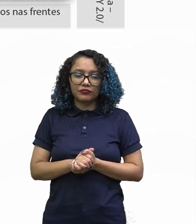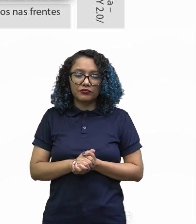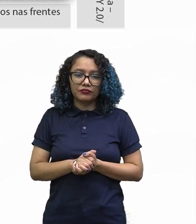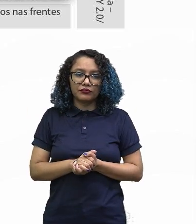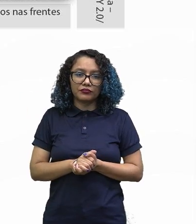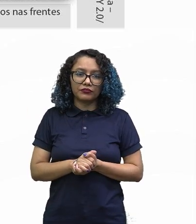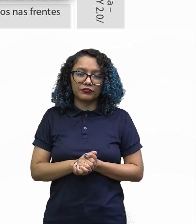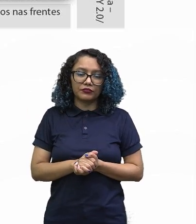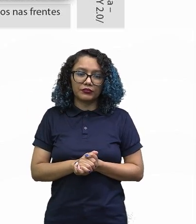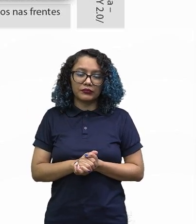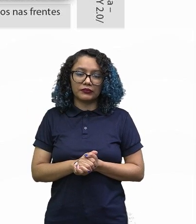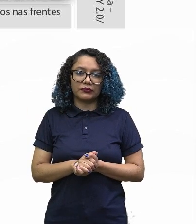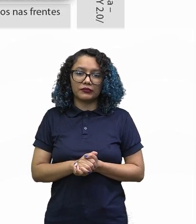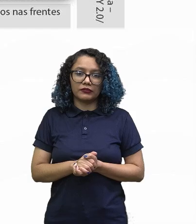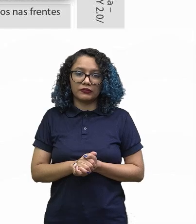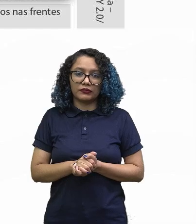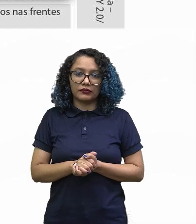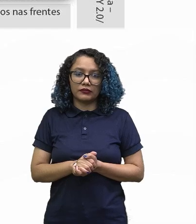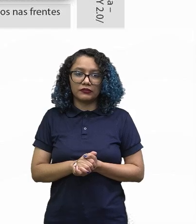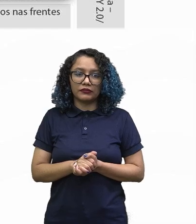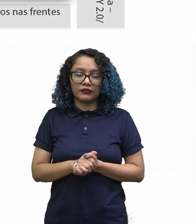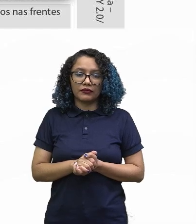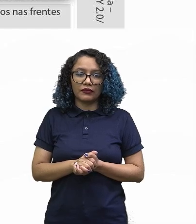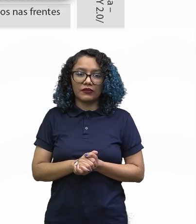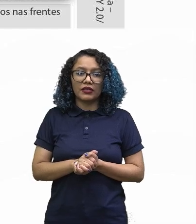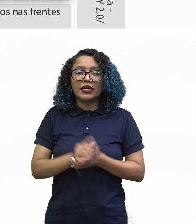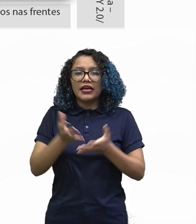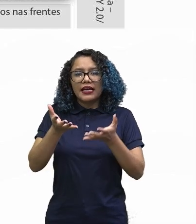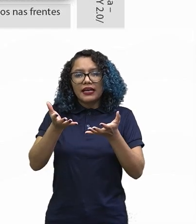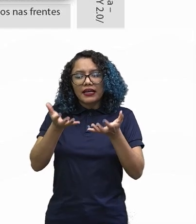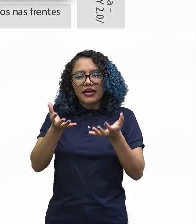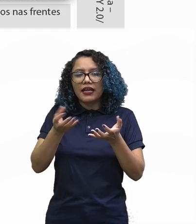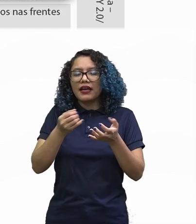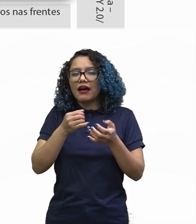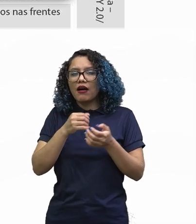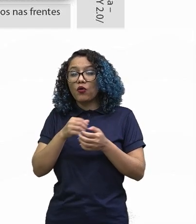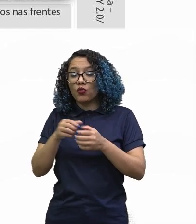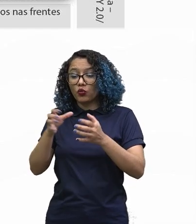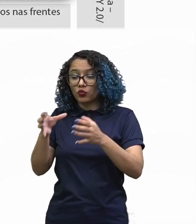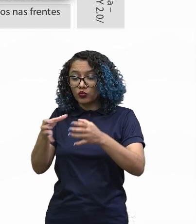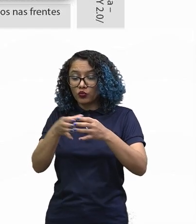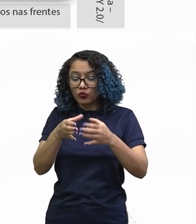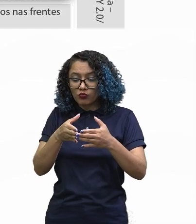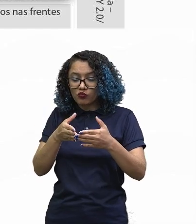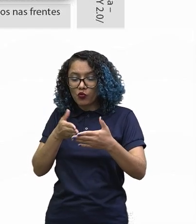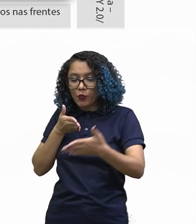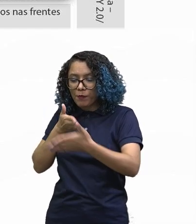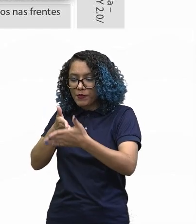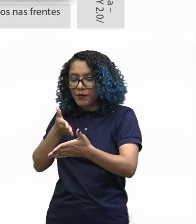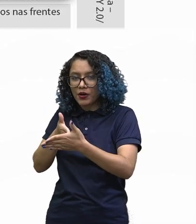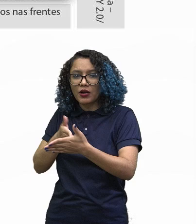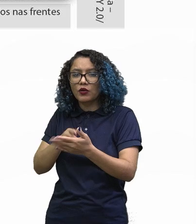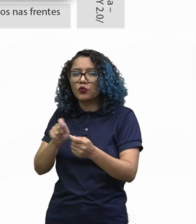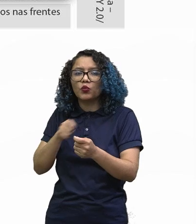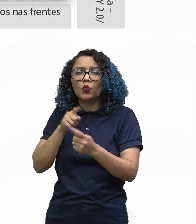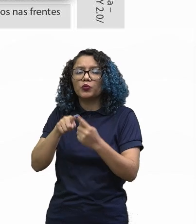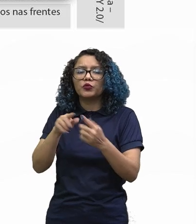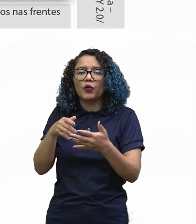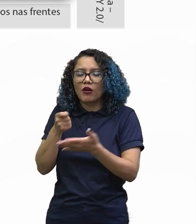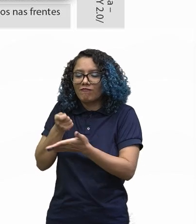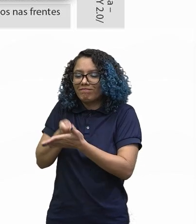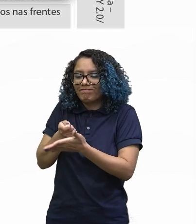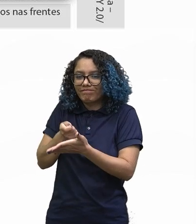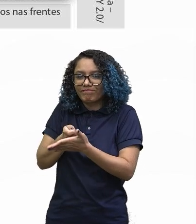Essa movimentação tentava criar cercos nos inimigos com o objetivo de forçar, né, esse